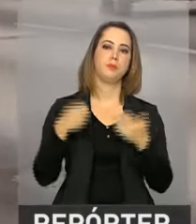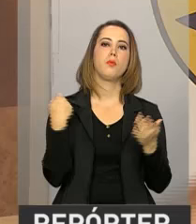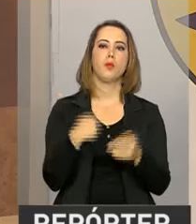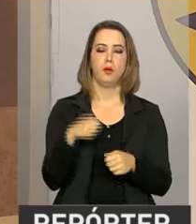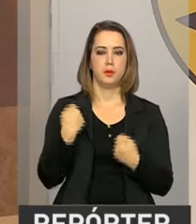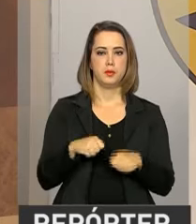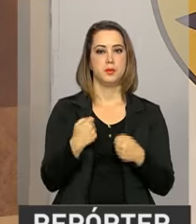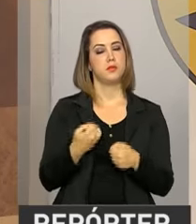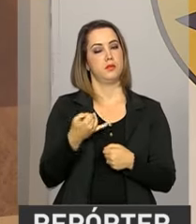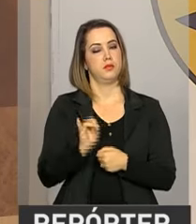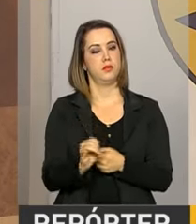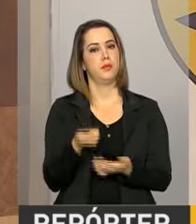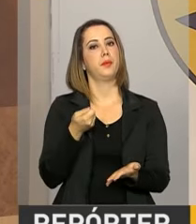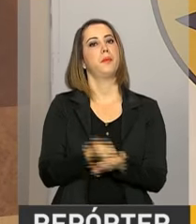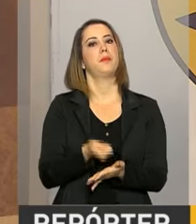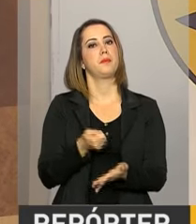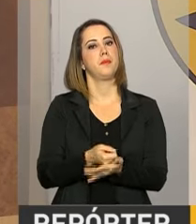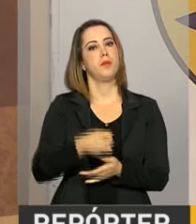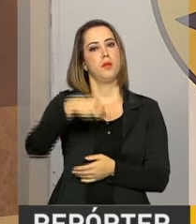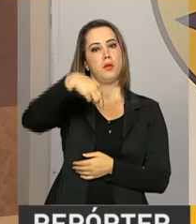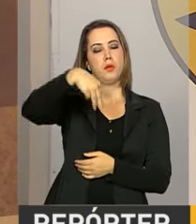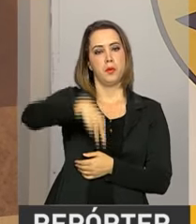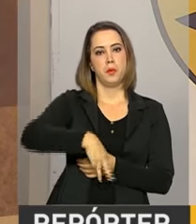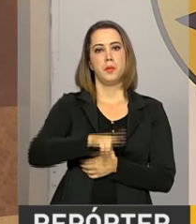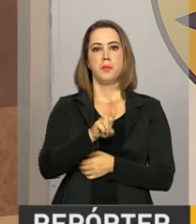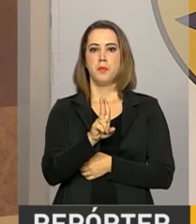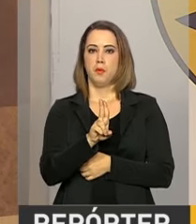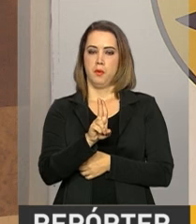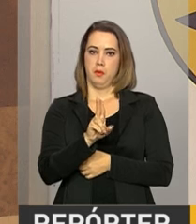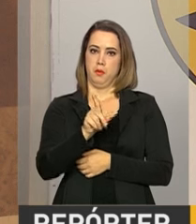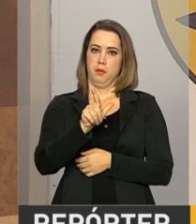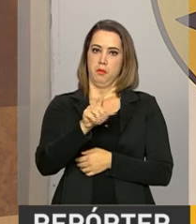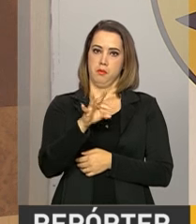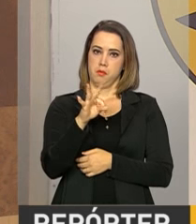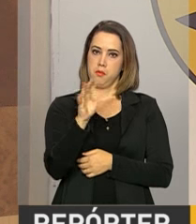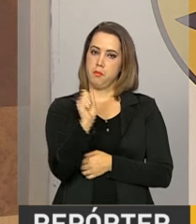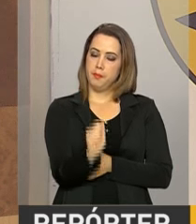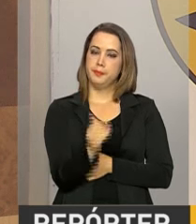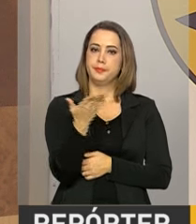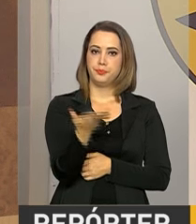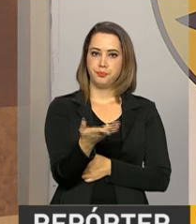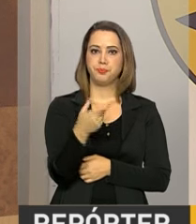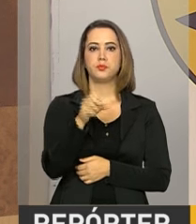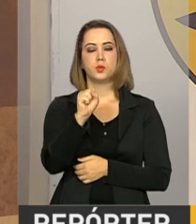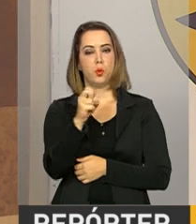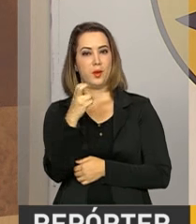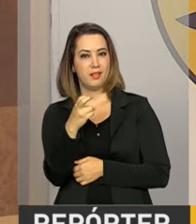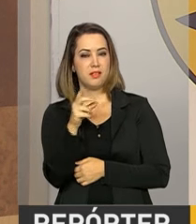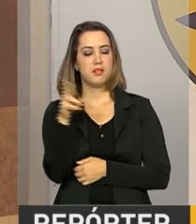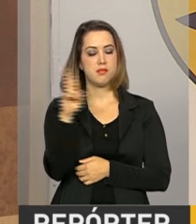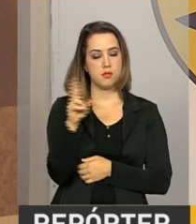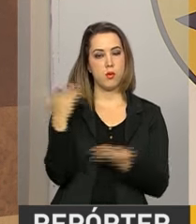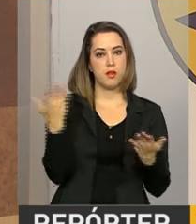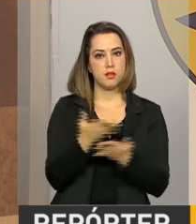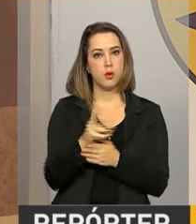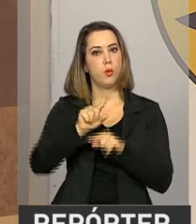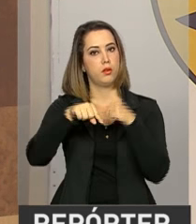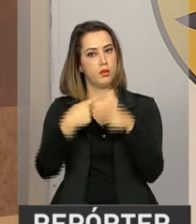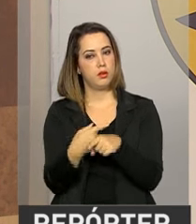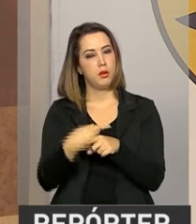motorista. Hoje a multa ela tá em R$ 85,13 e em novembro ela vai para